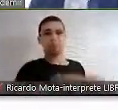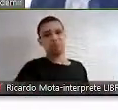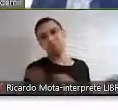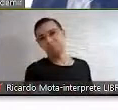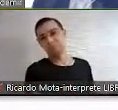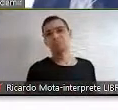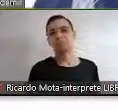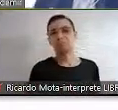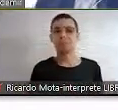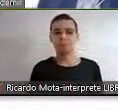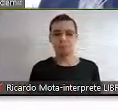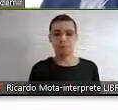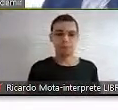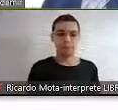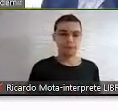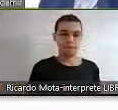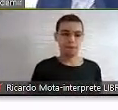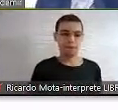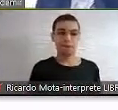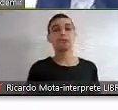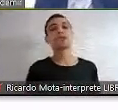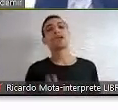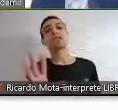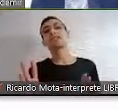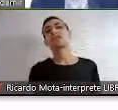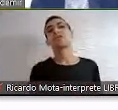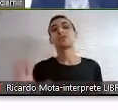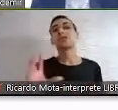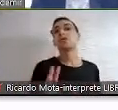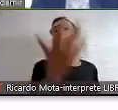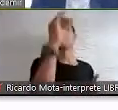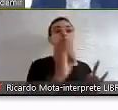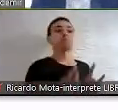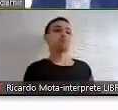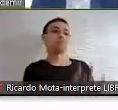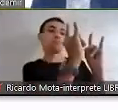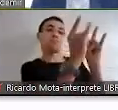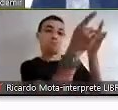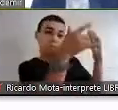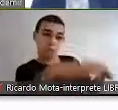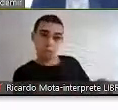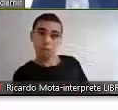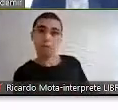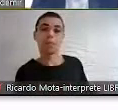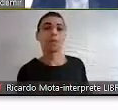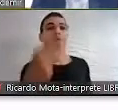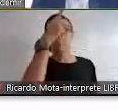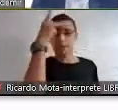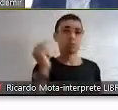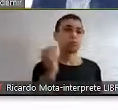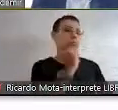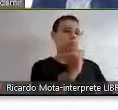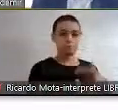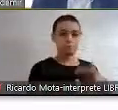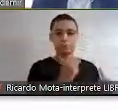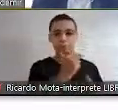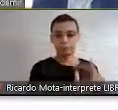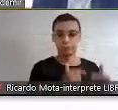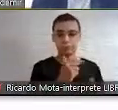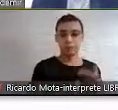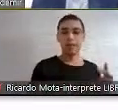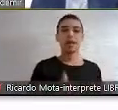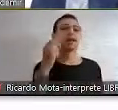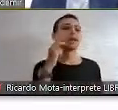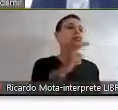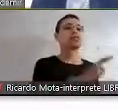Então, quando existe um desabamento, acidente, profissionais vão buscar, através de perícia, a